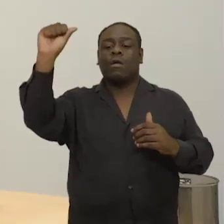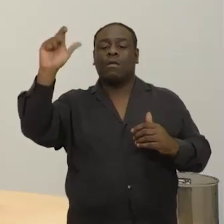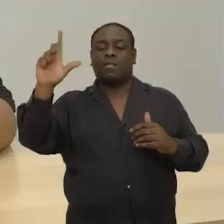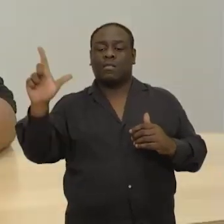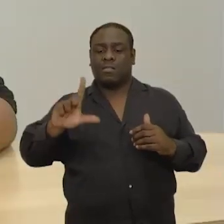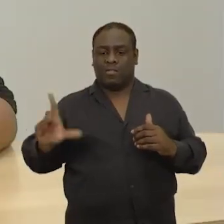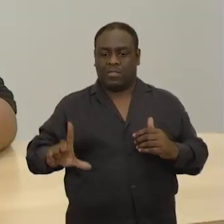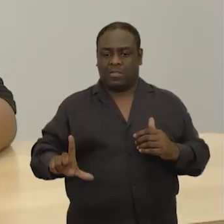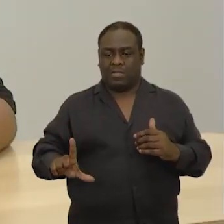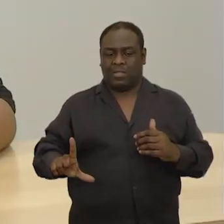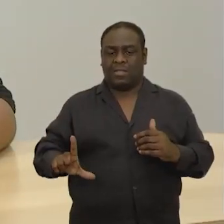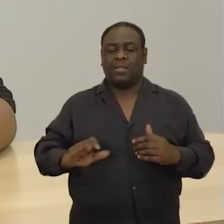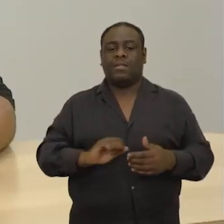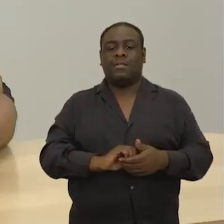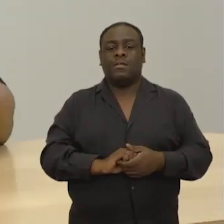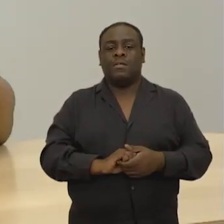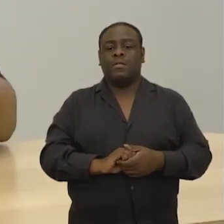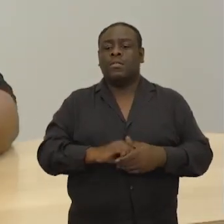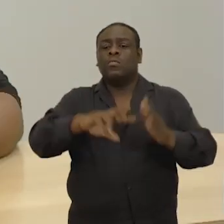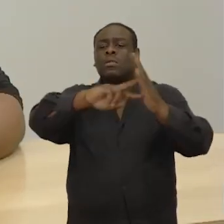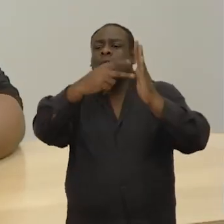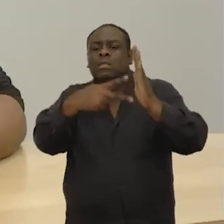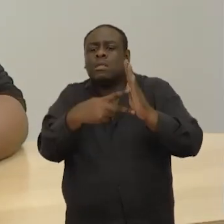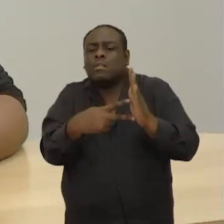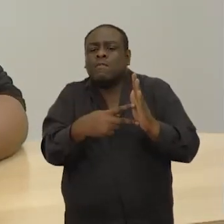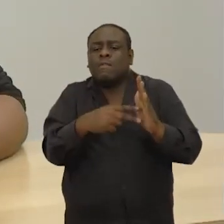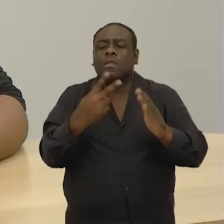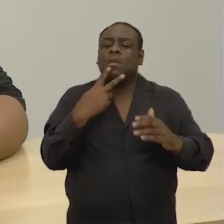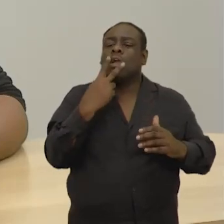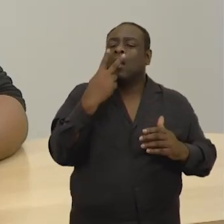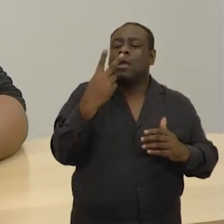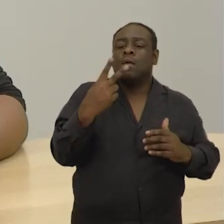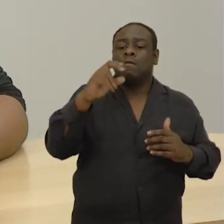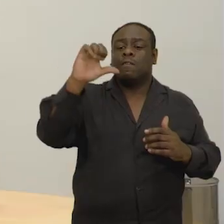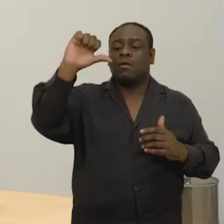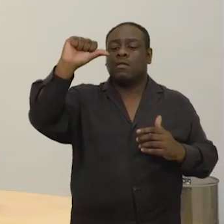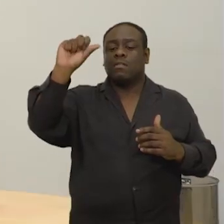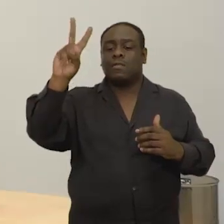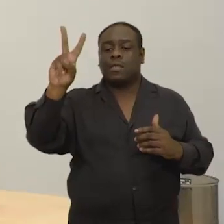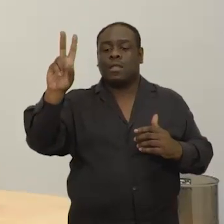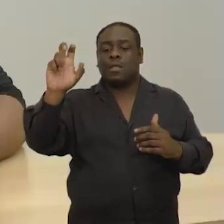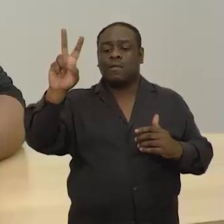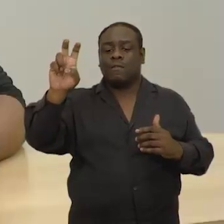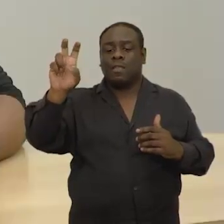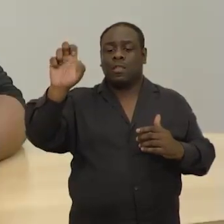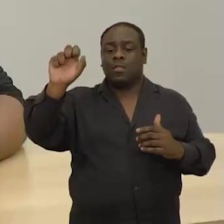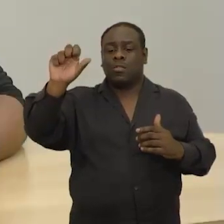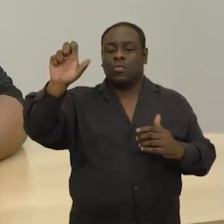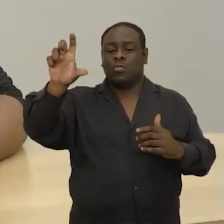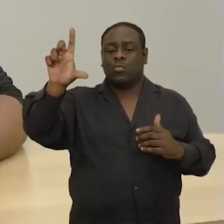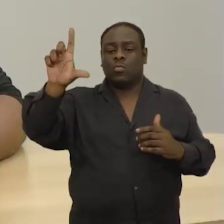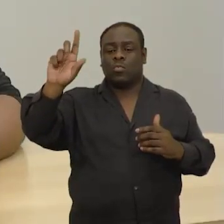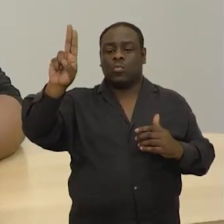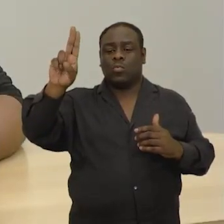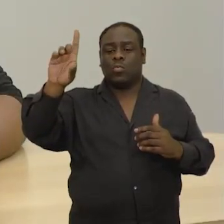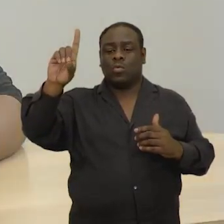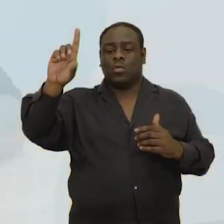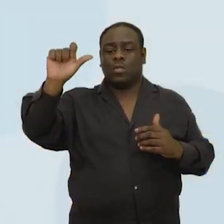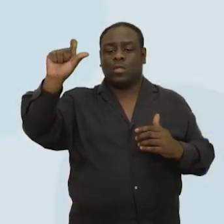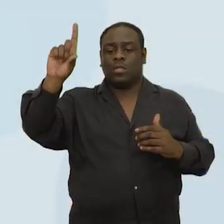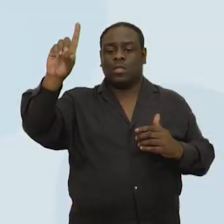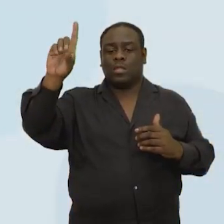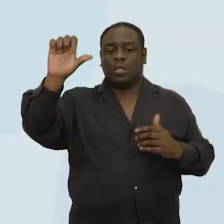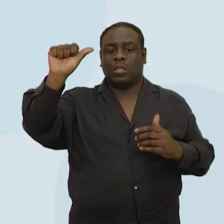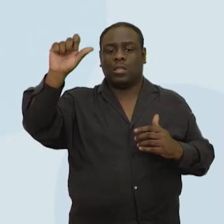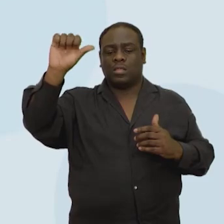voz. Temos, no Centro de Mídia nós temos. O que é voz aveludada? Então, antes de eu colocar um exemplo de voz aveludada, eu quero que eles respondam.